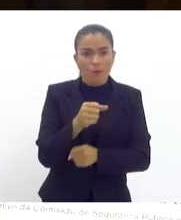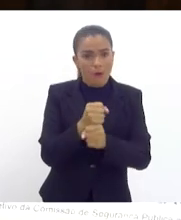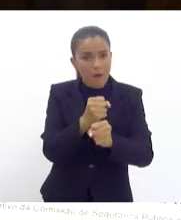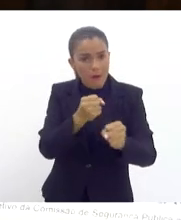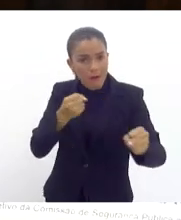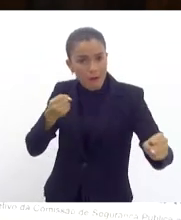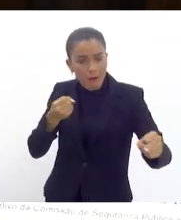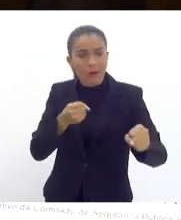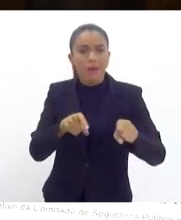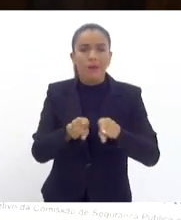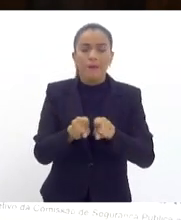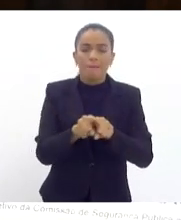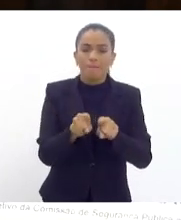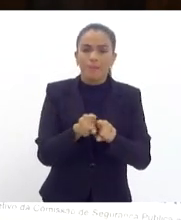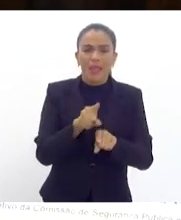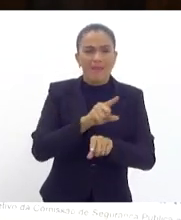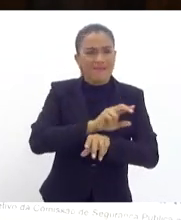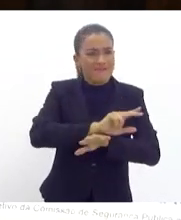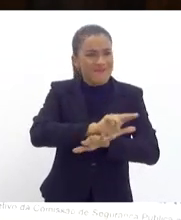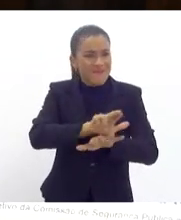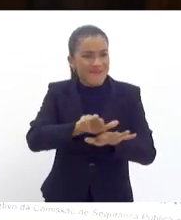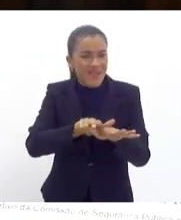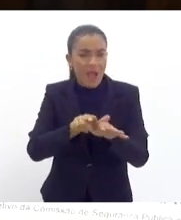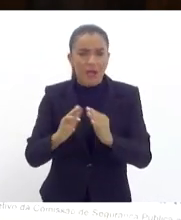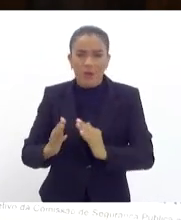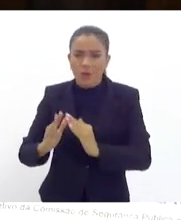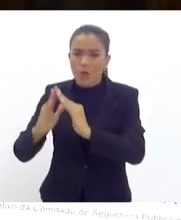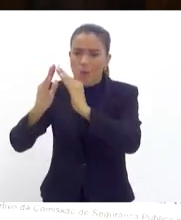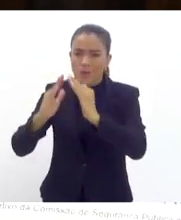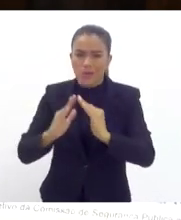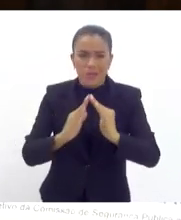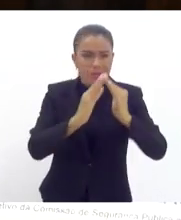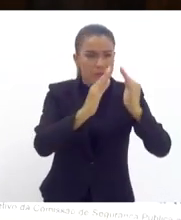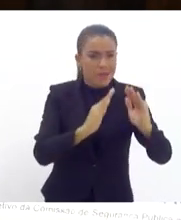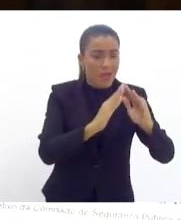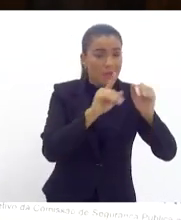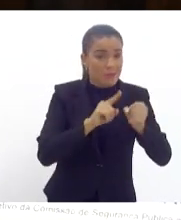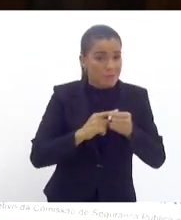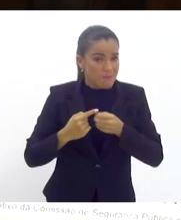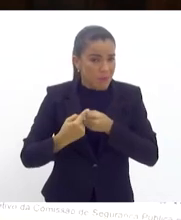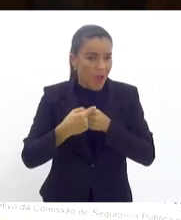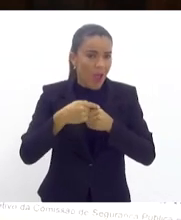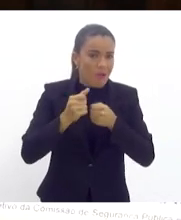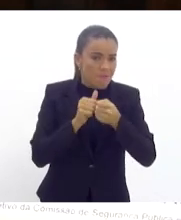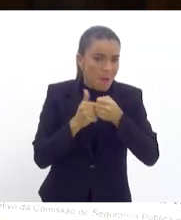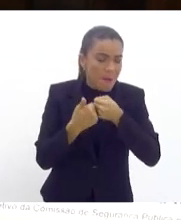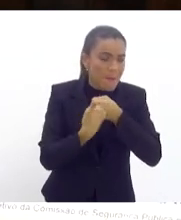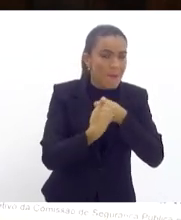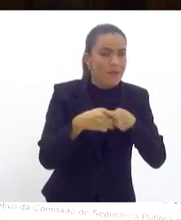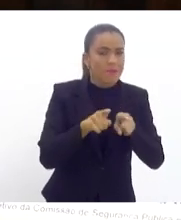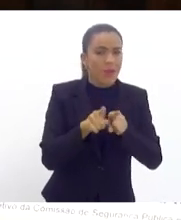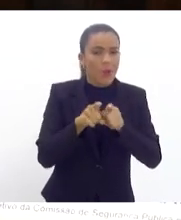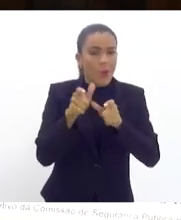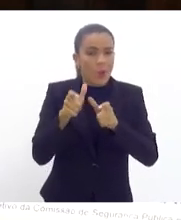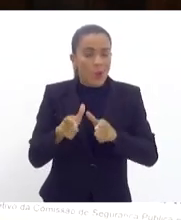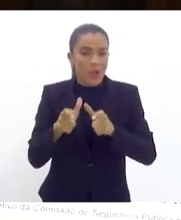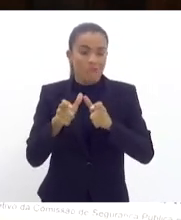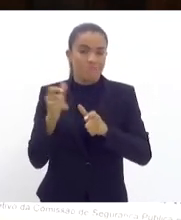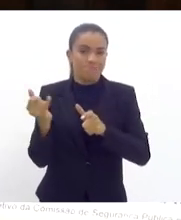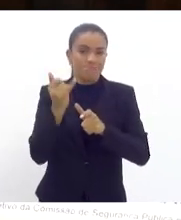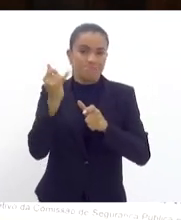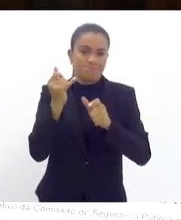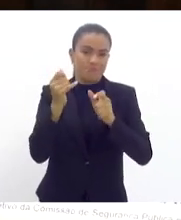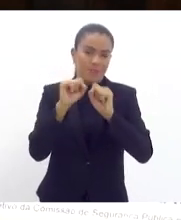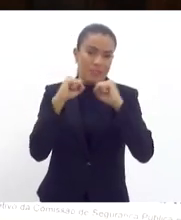e que tem inúmeras comunidades no seu entorno que tem vários bairros no seu entorno que tem um equipamento importante como Maracanã maior